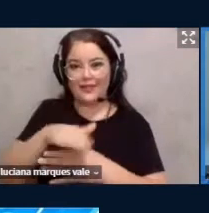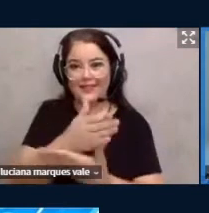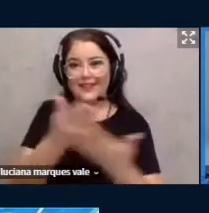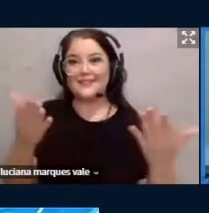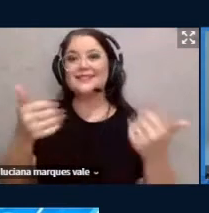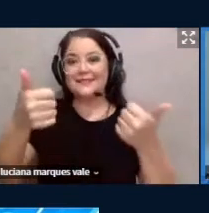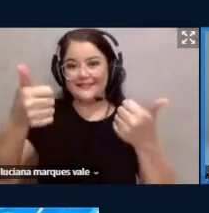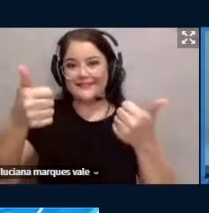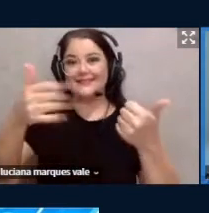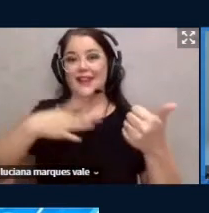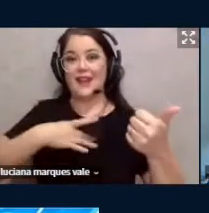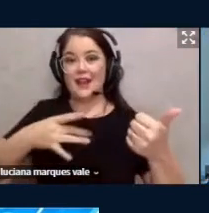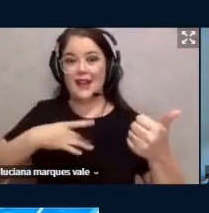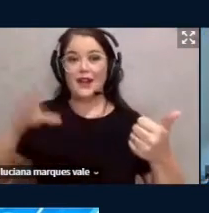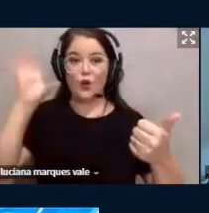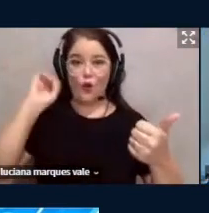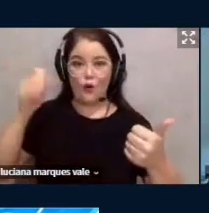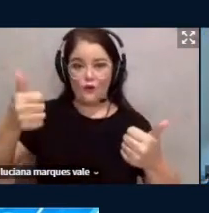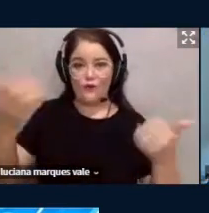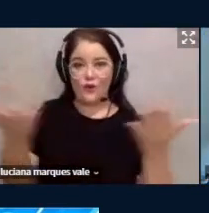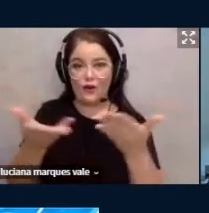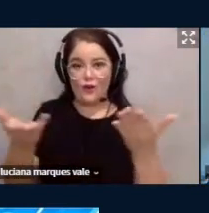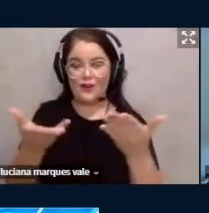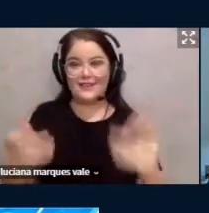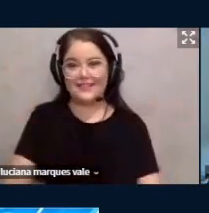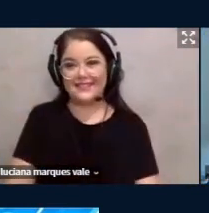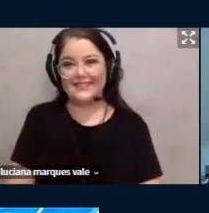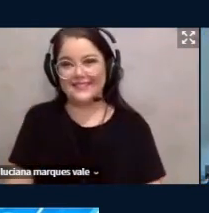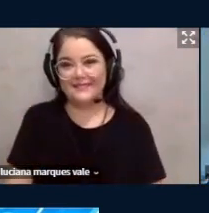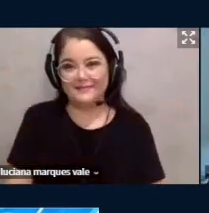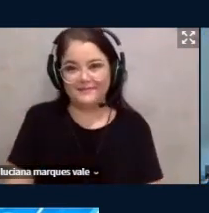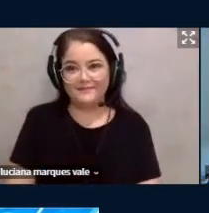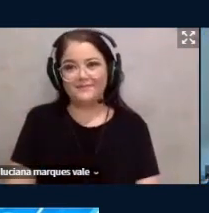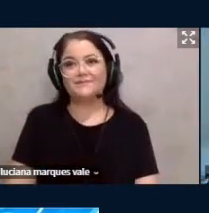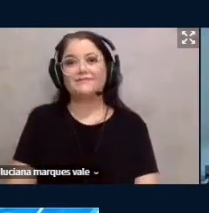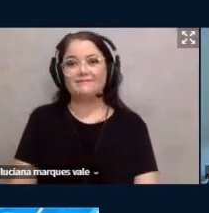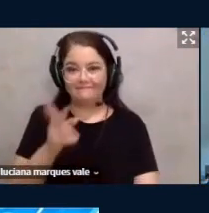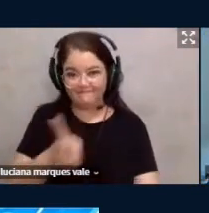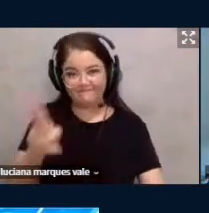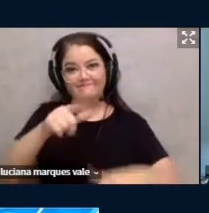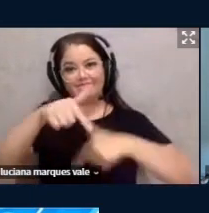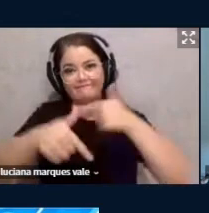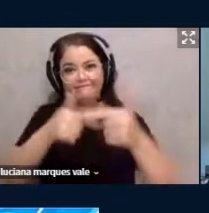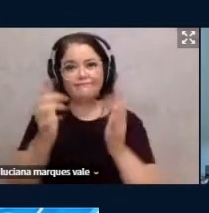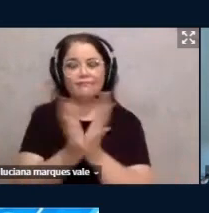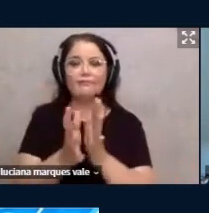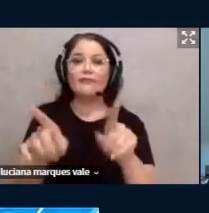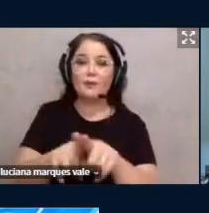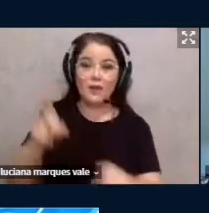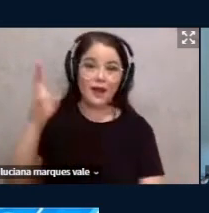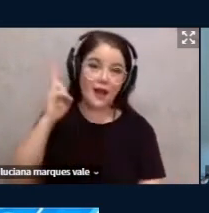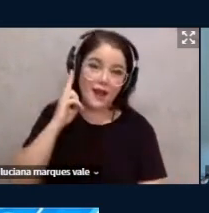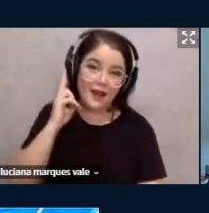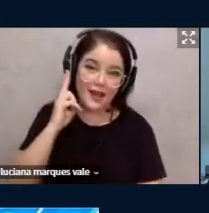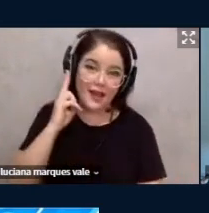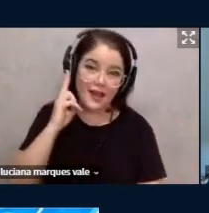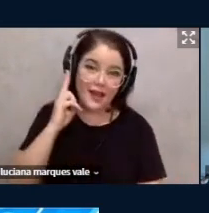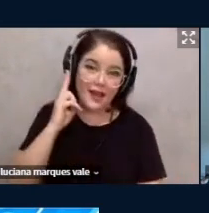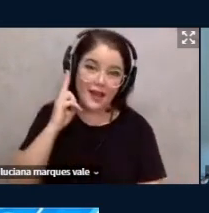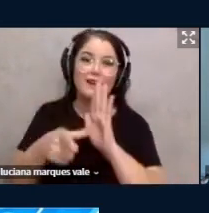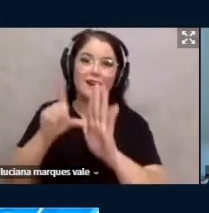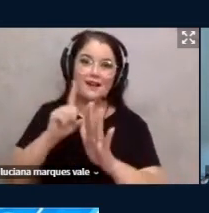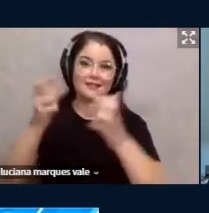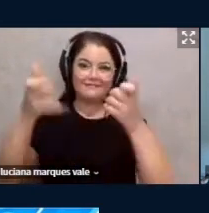a nossa turma que está ali sempre no trabalho, né? E Alex, que já comentei antes,